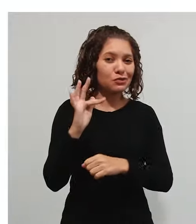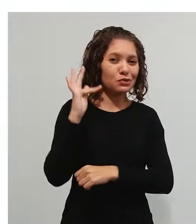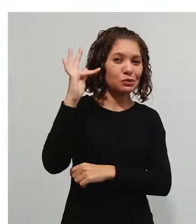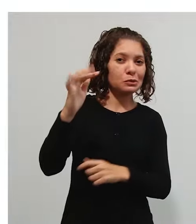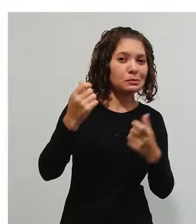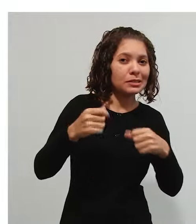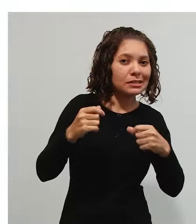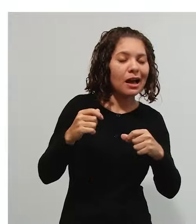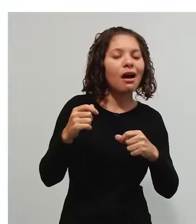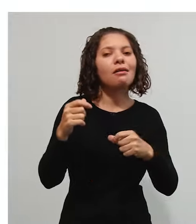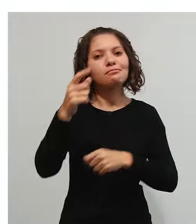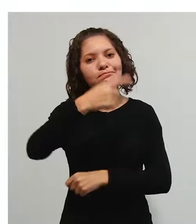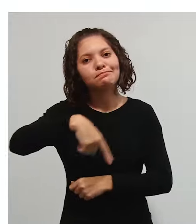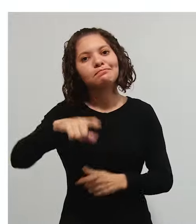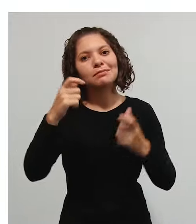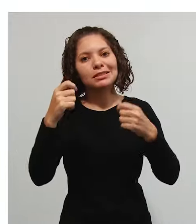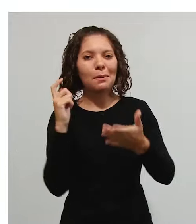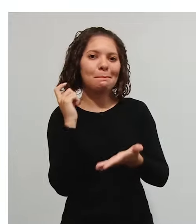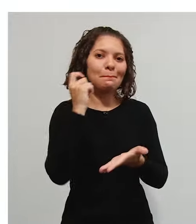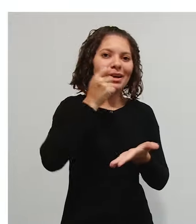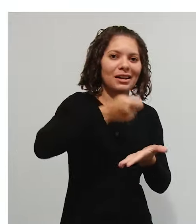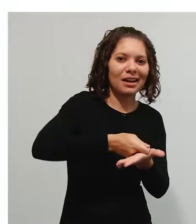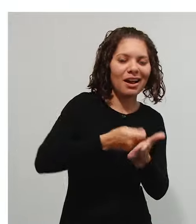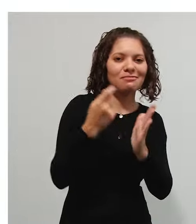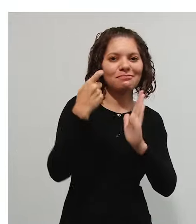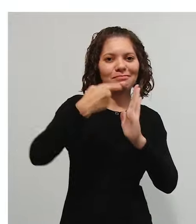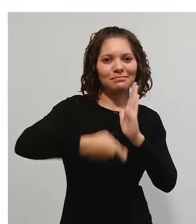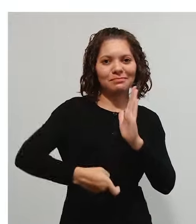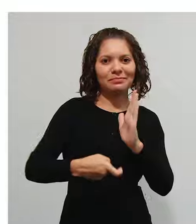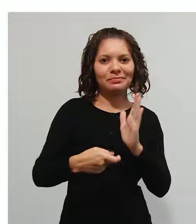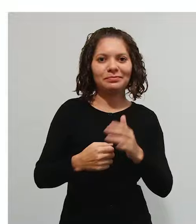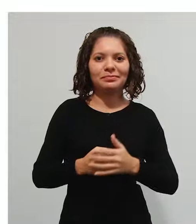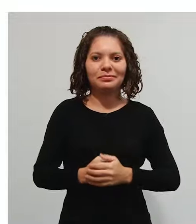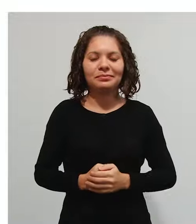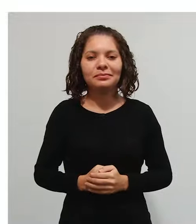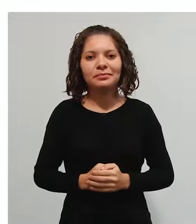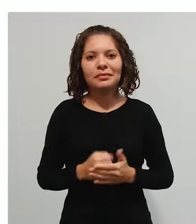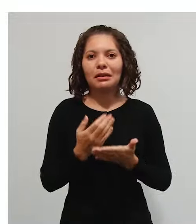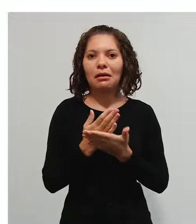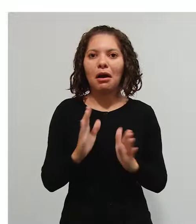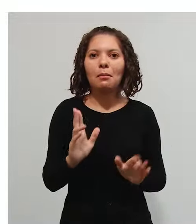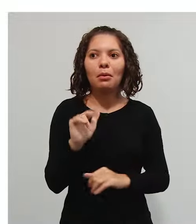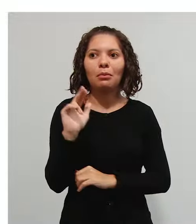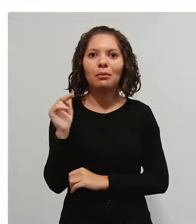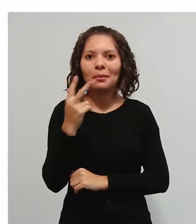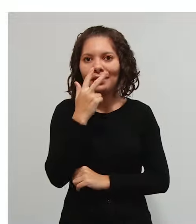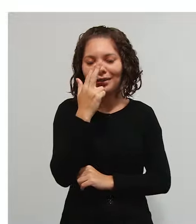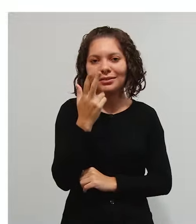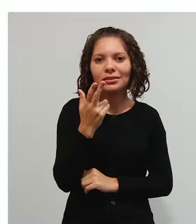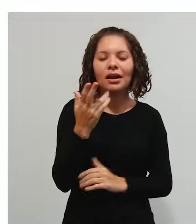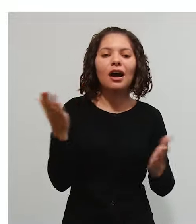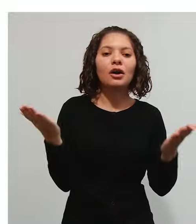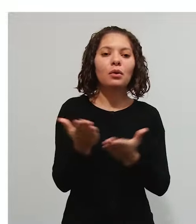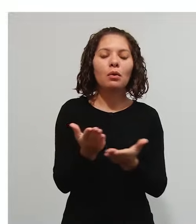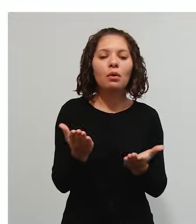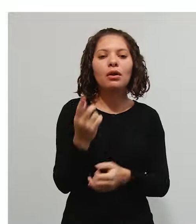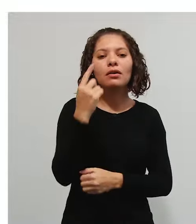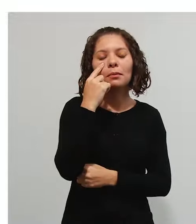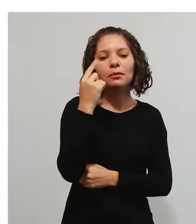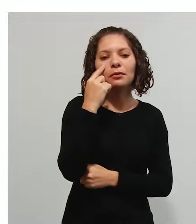de guerra beleza é imposto que não acaba porque agora a gente vai começar a ver os impostos